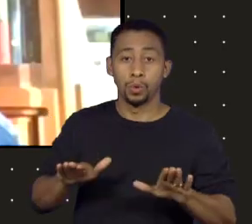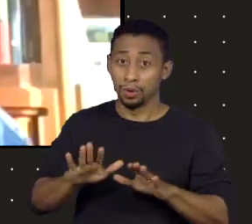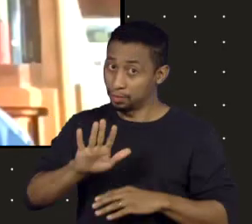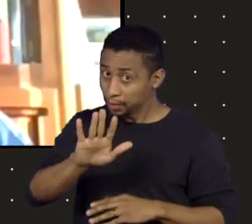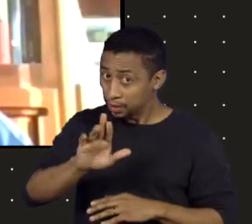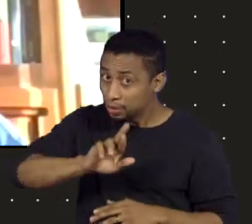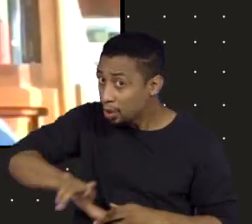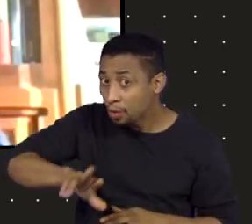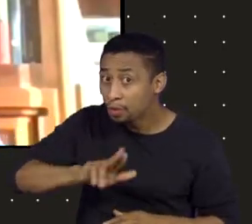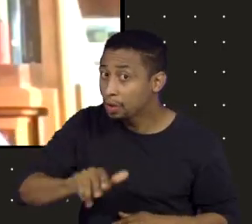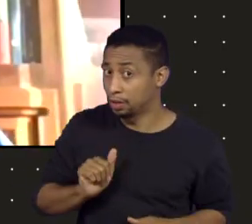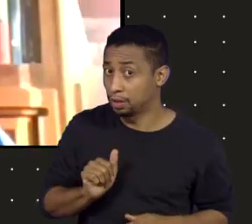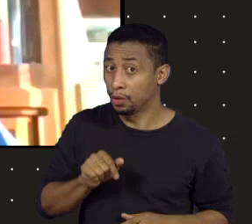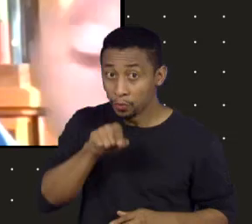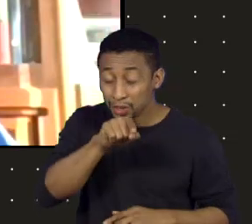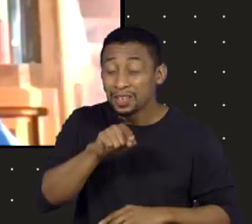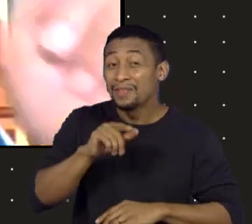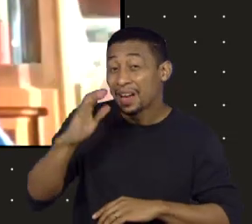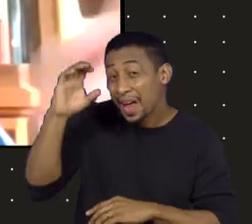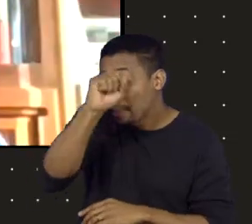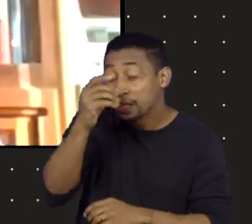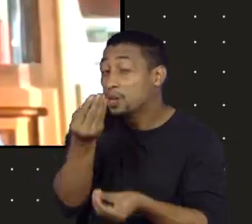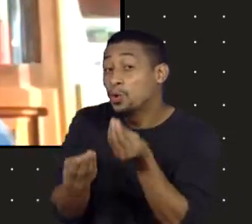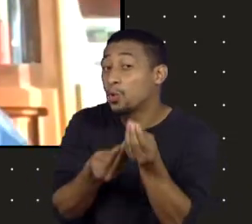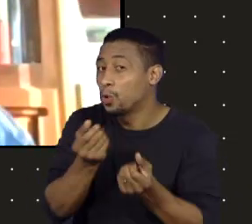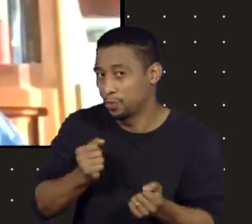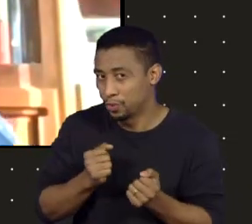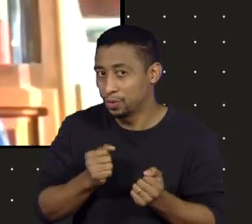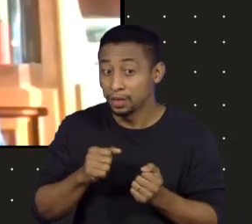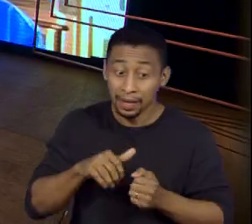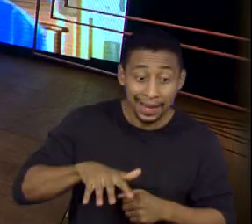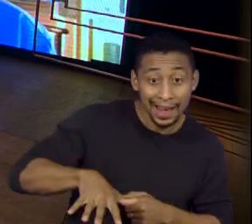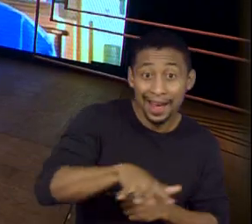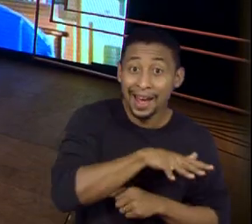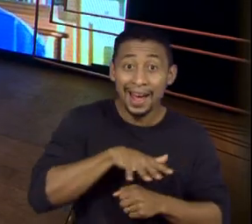vai aprender mesmo lá com os artesãos na gráfica.